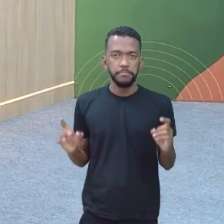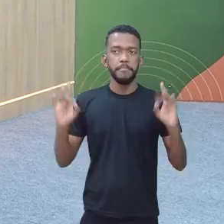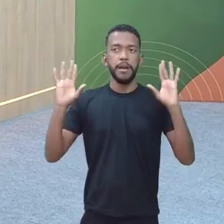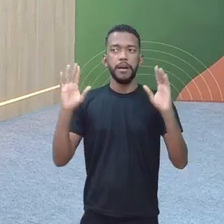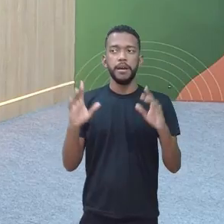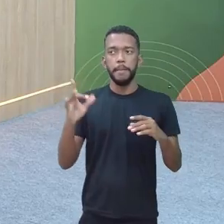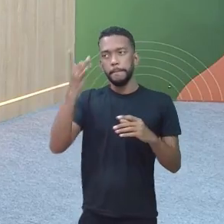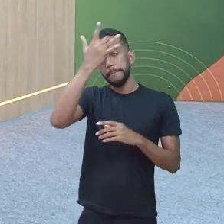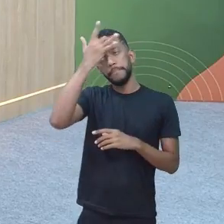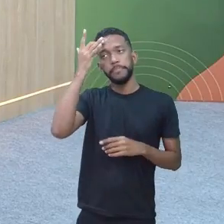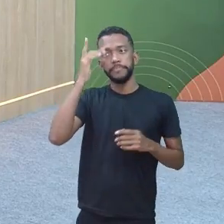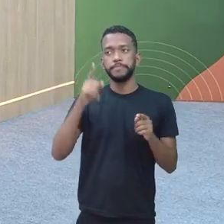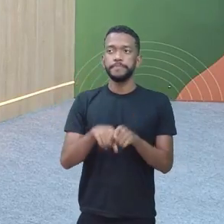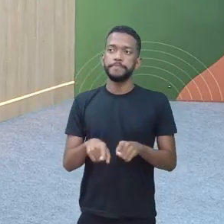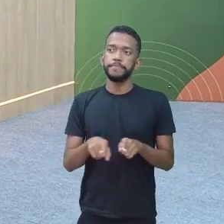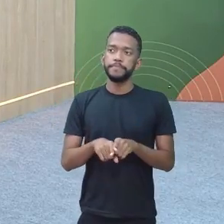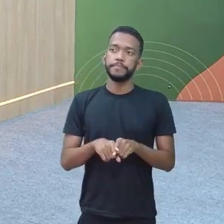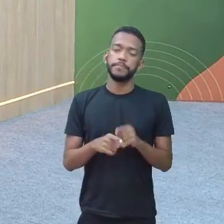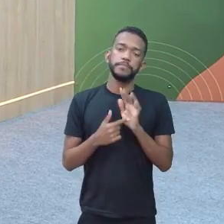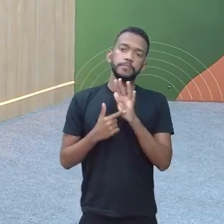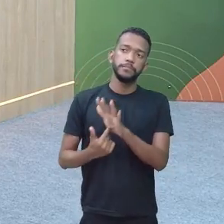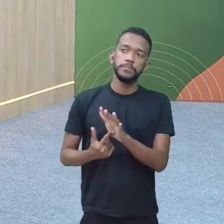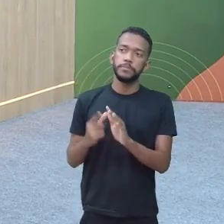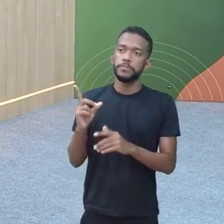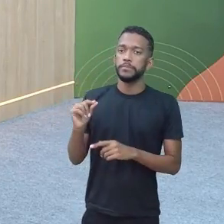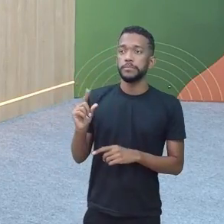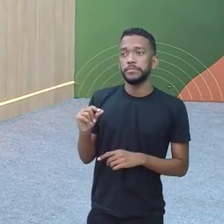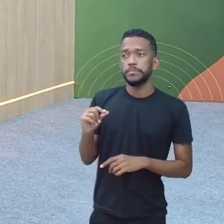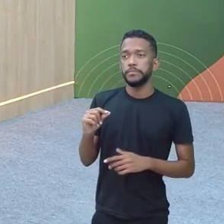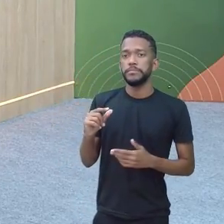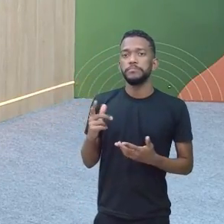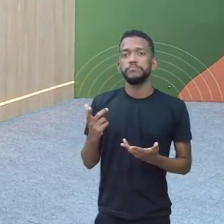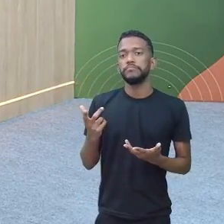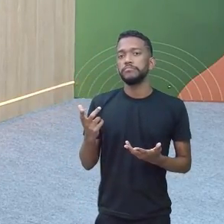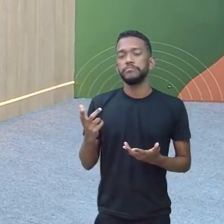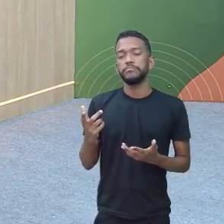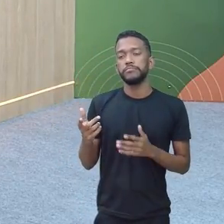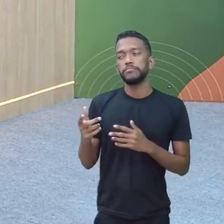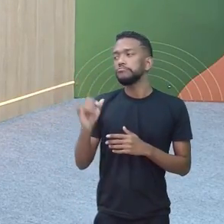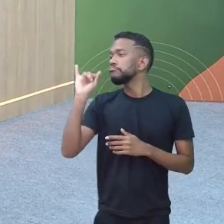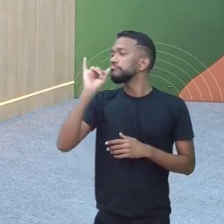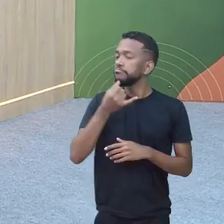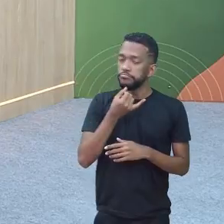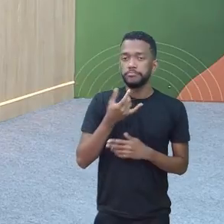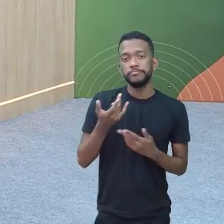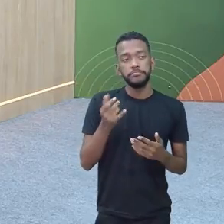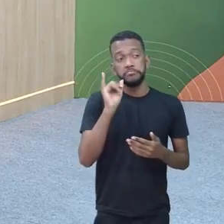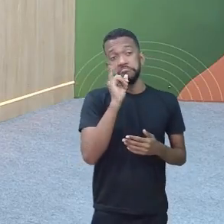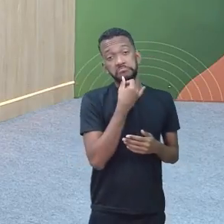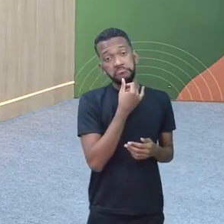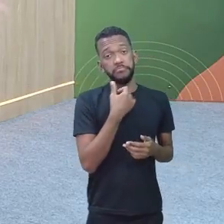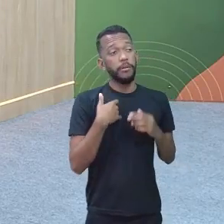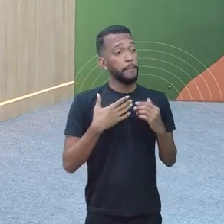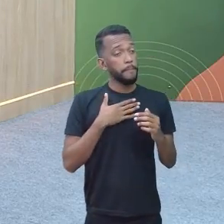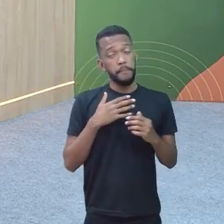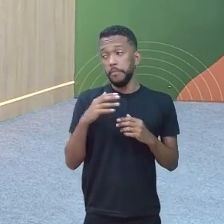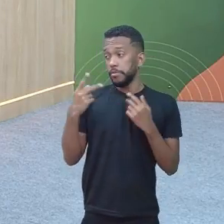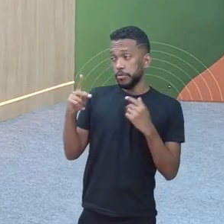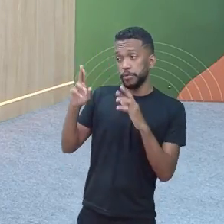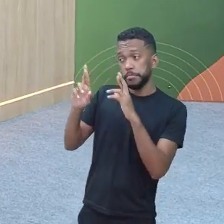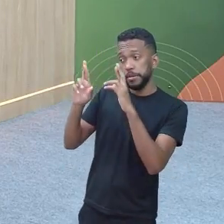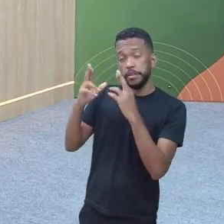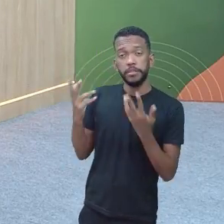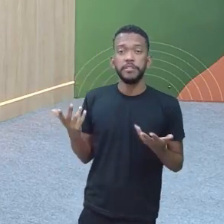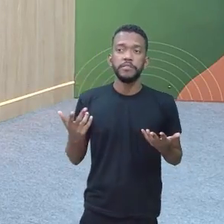tempo a pessoa está ali, ó, mostrando que está descontente com a expectativa do outro.